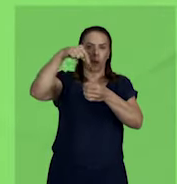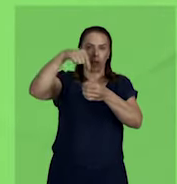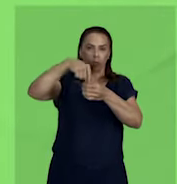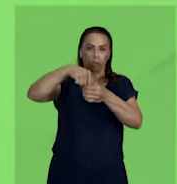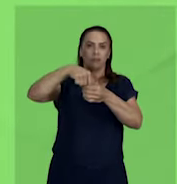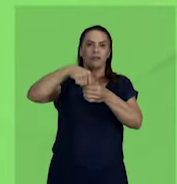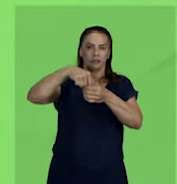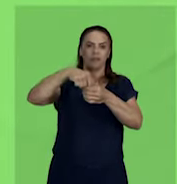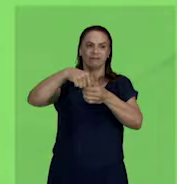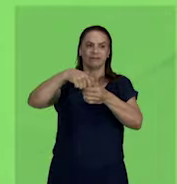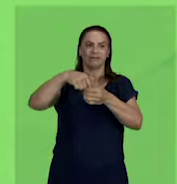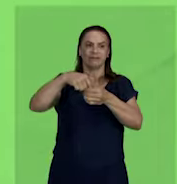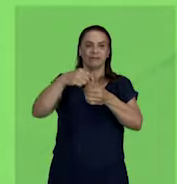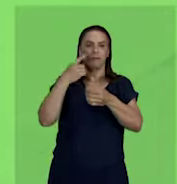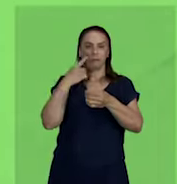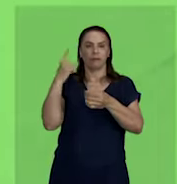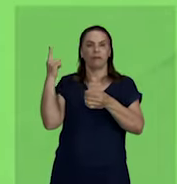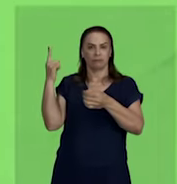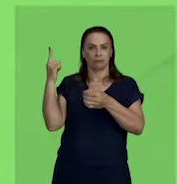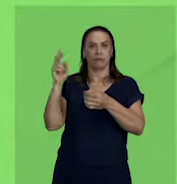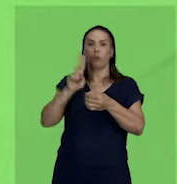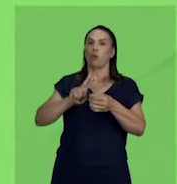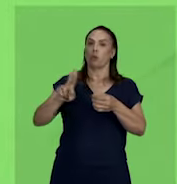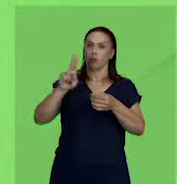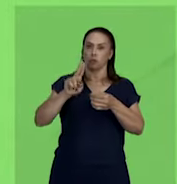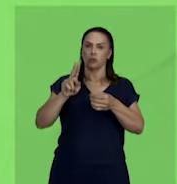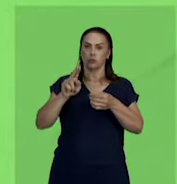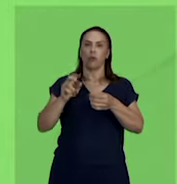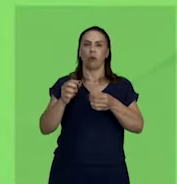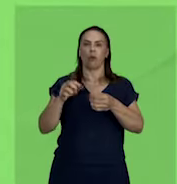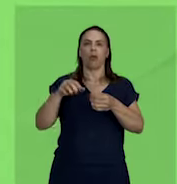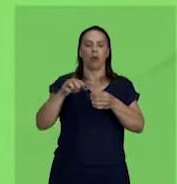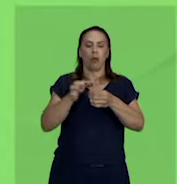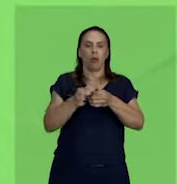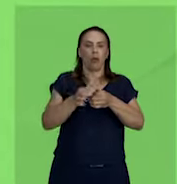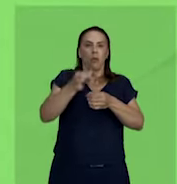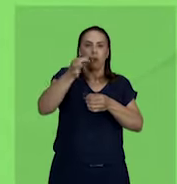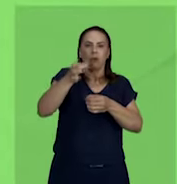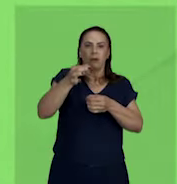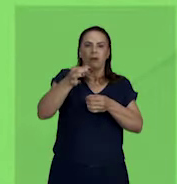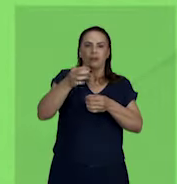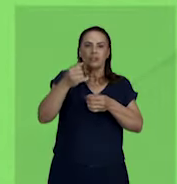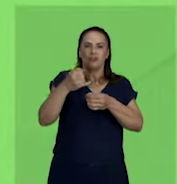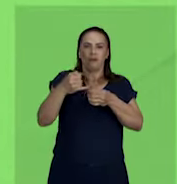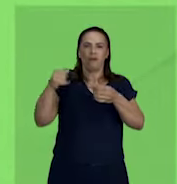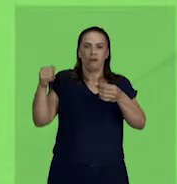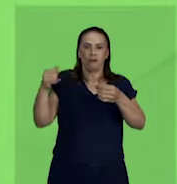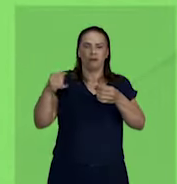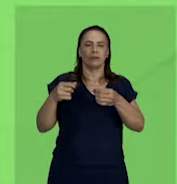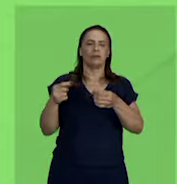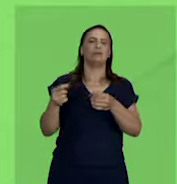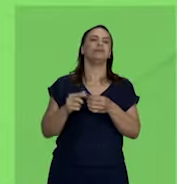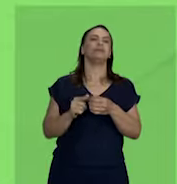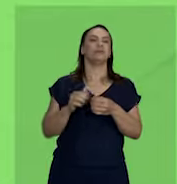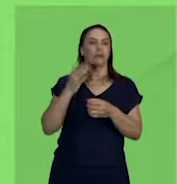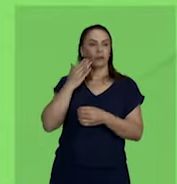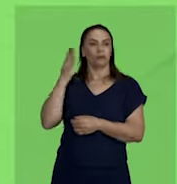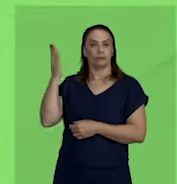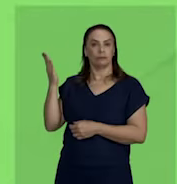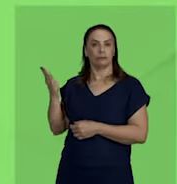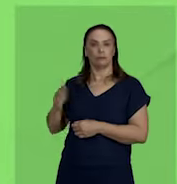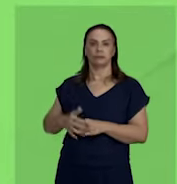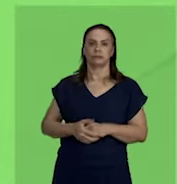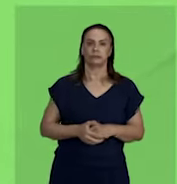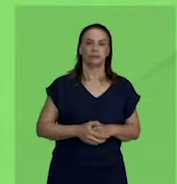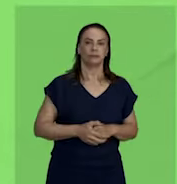utilizei a mangueira de passar o fio, a mangueira elétrica, né, para passar fio elétrico,